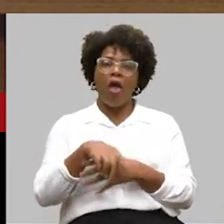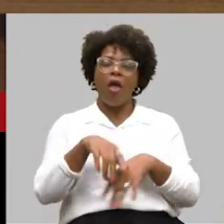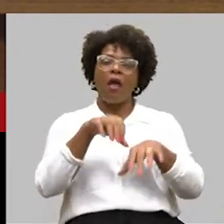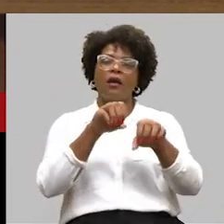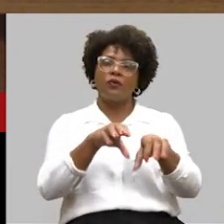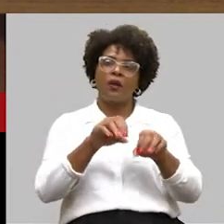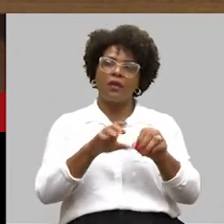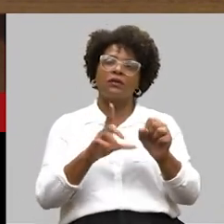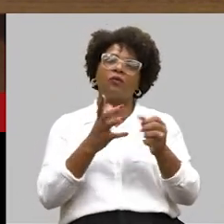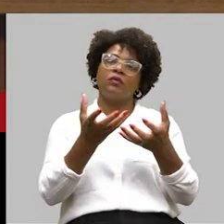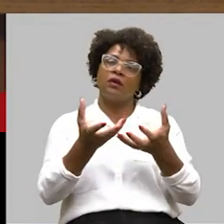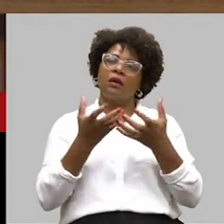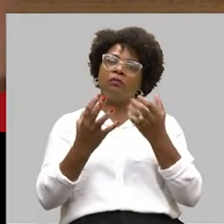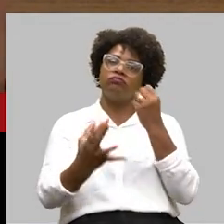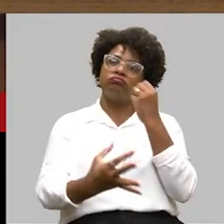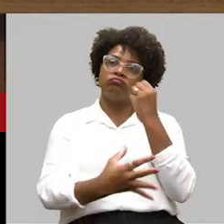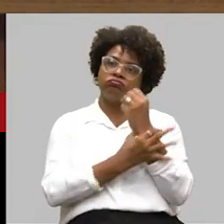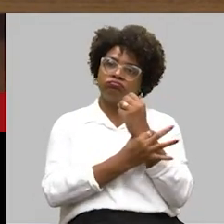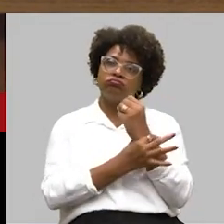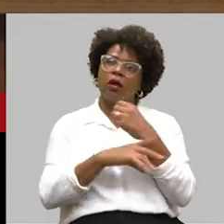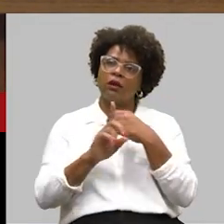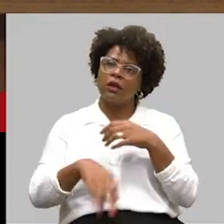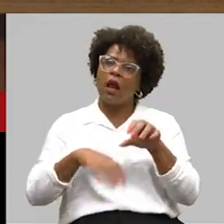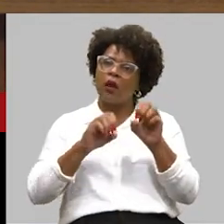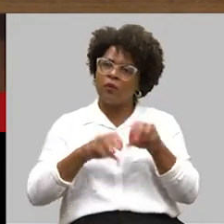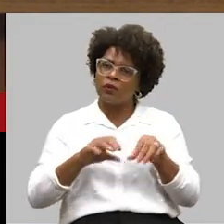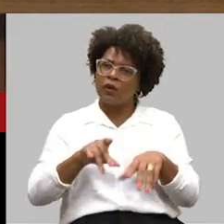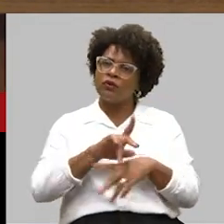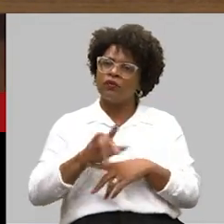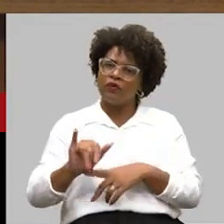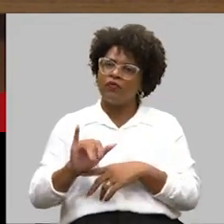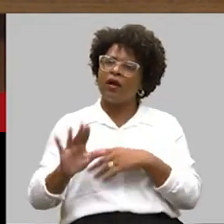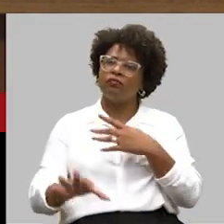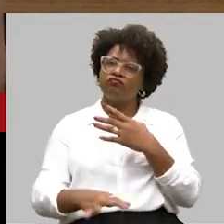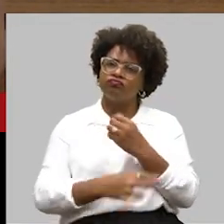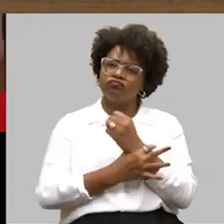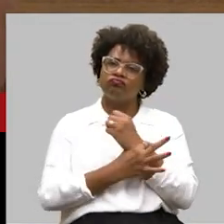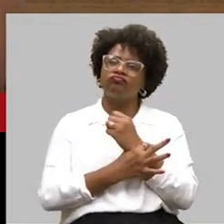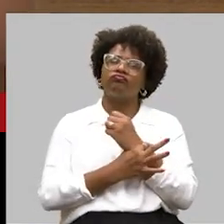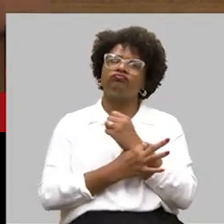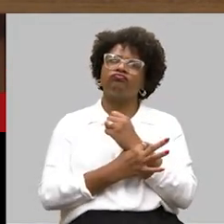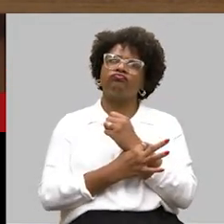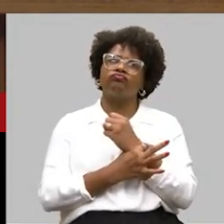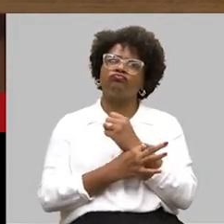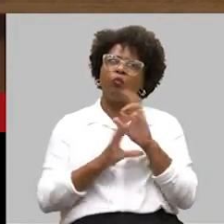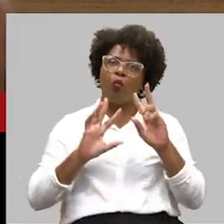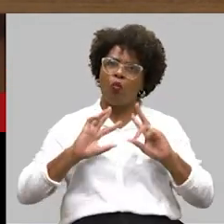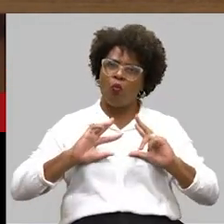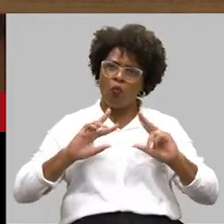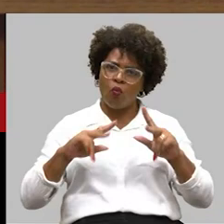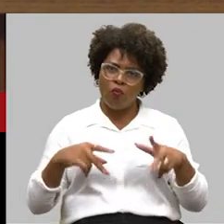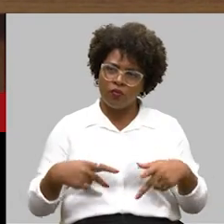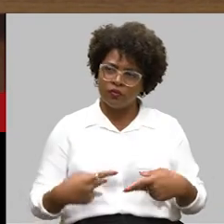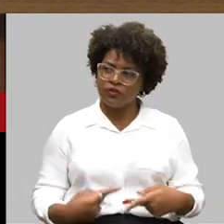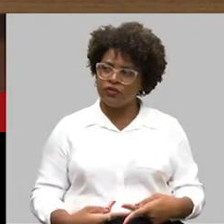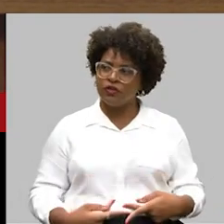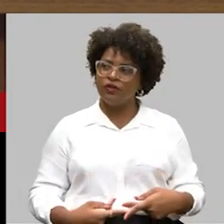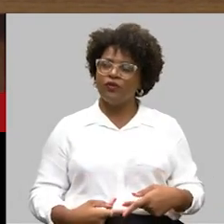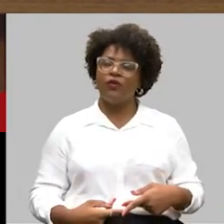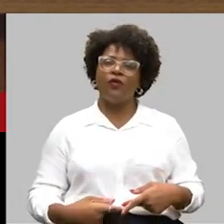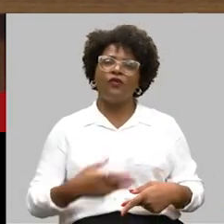nós garantimos e a educação que vai garantir a a humanidade as próximas